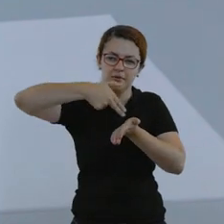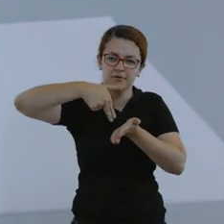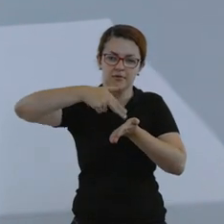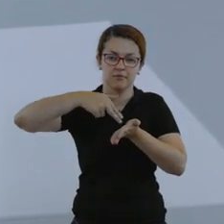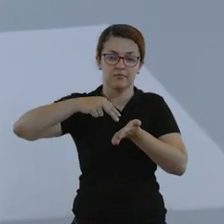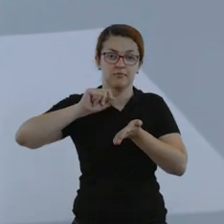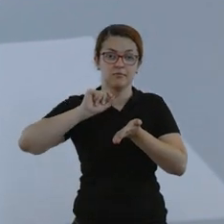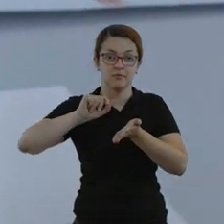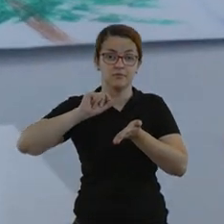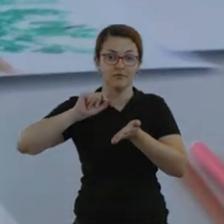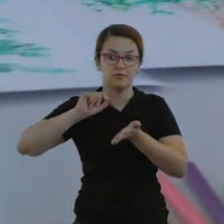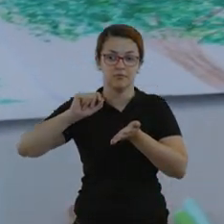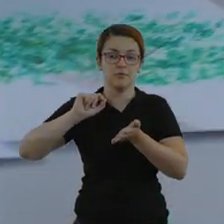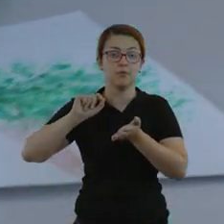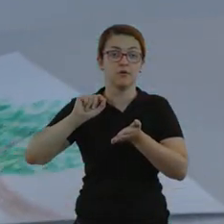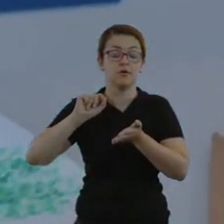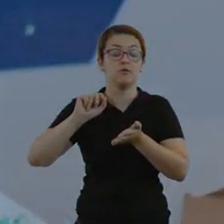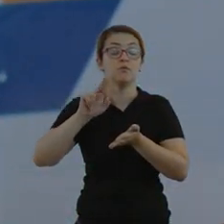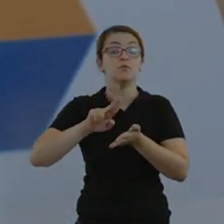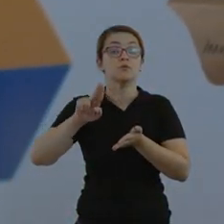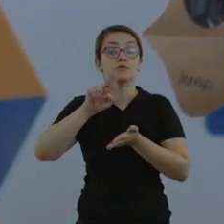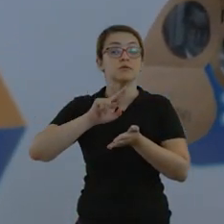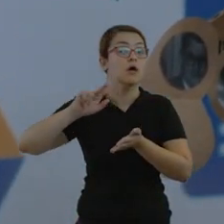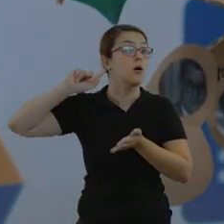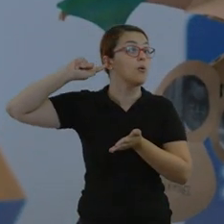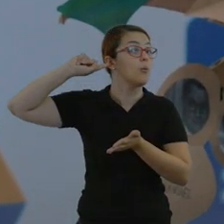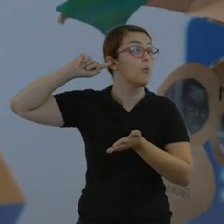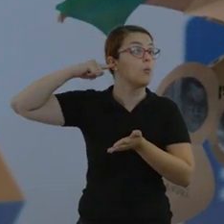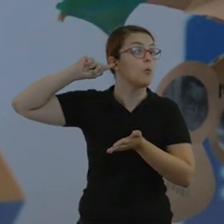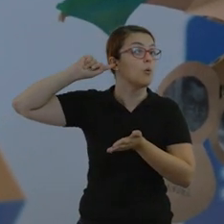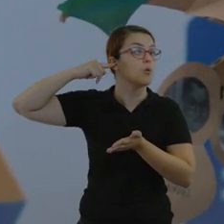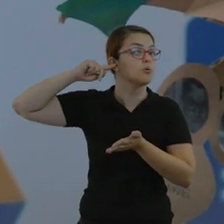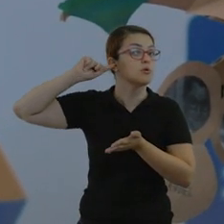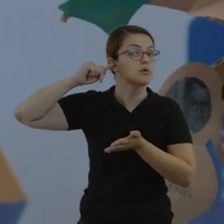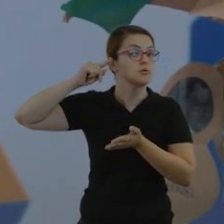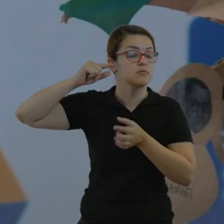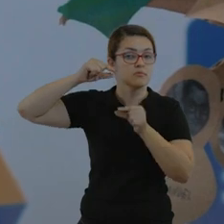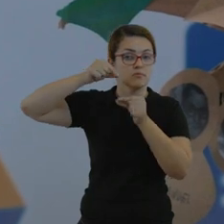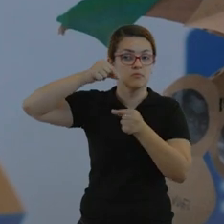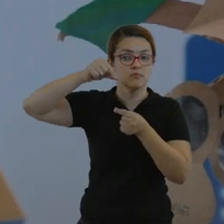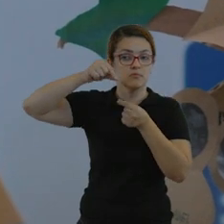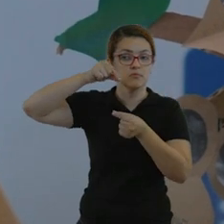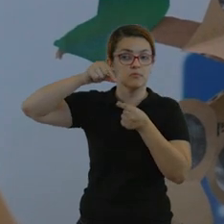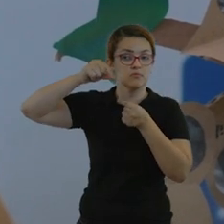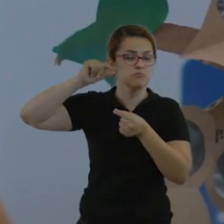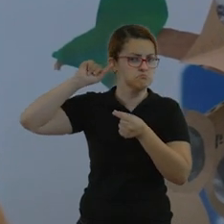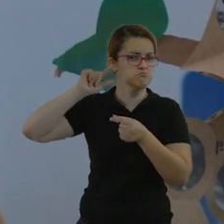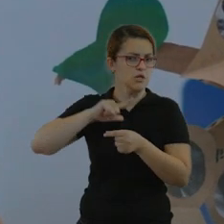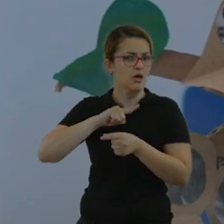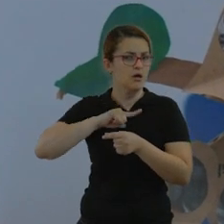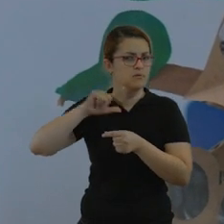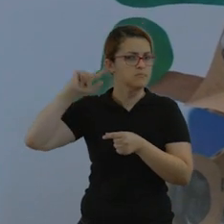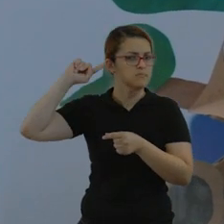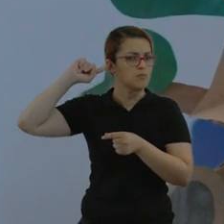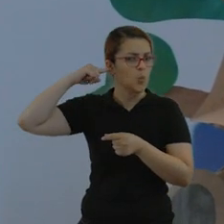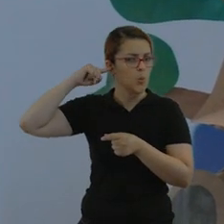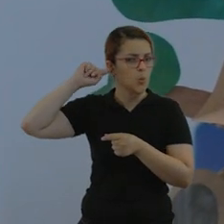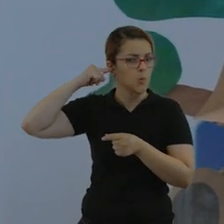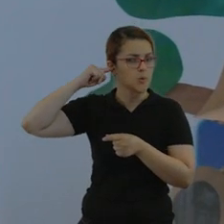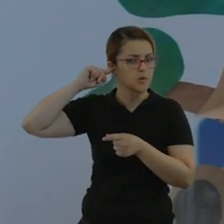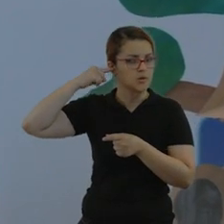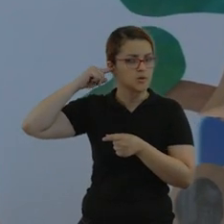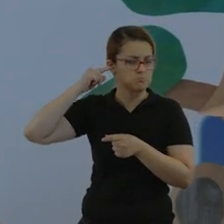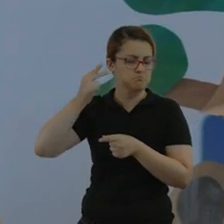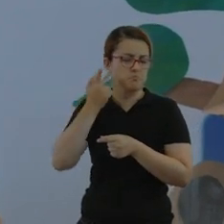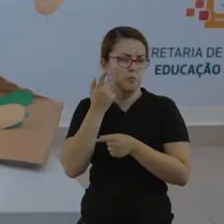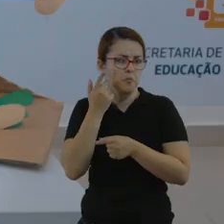aqui hastes flexíveis ao invés do uso do pincel. Essas hastes, ó, você pode ter aí em casa, né? É